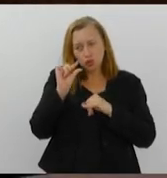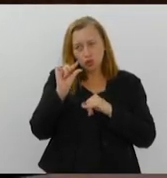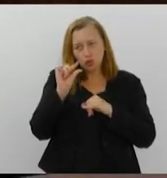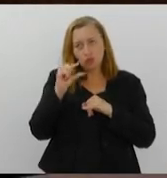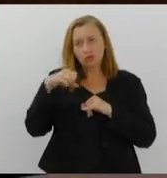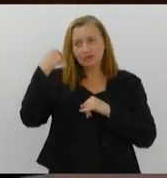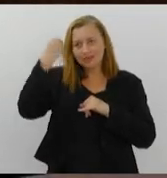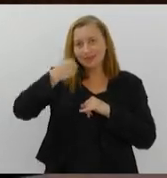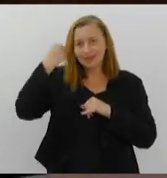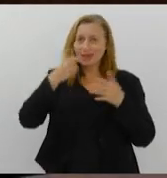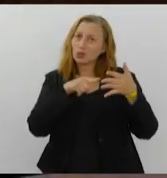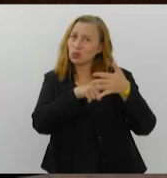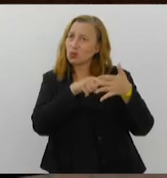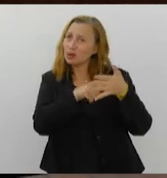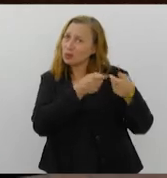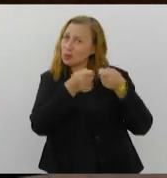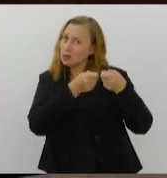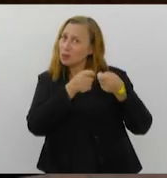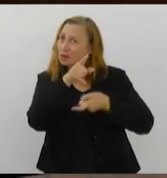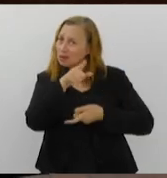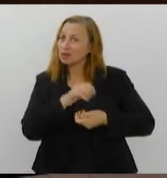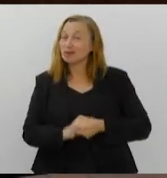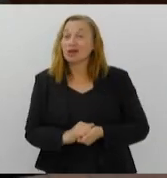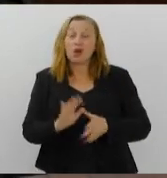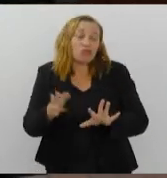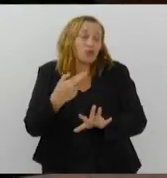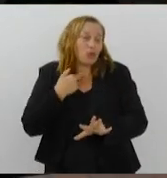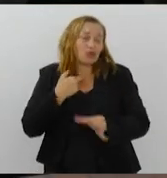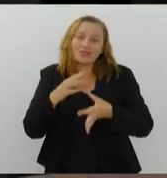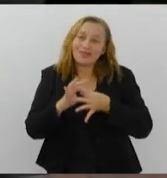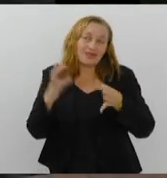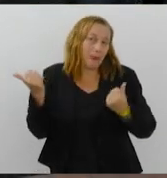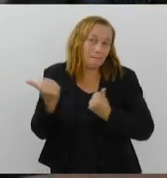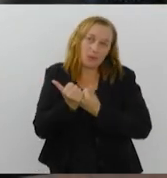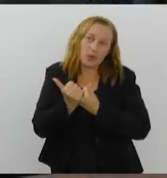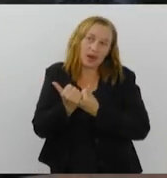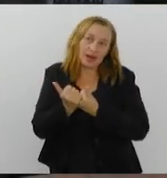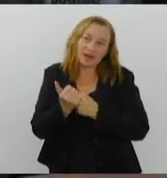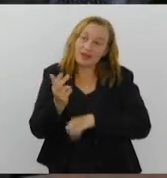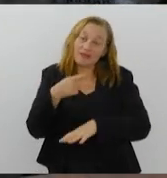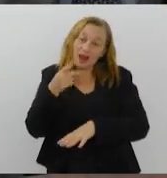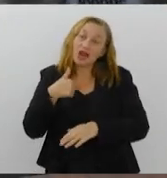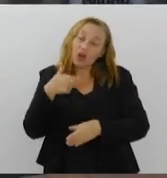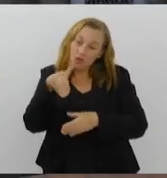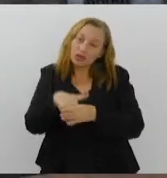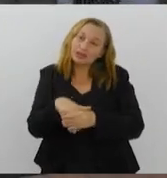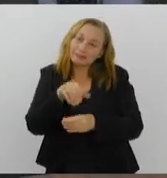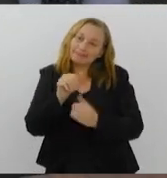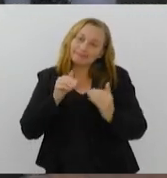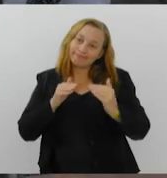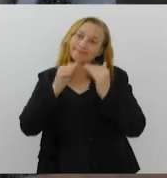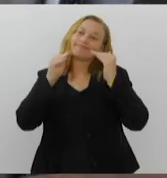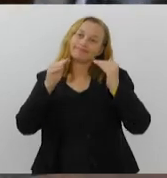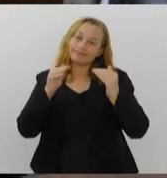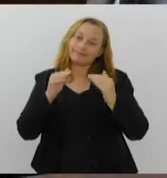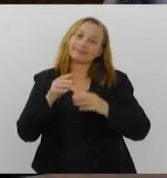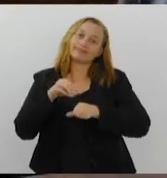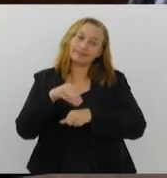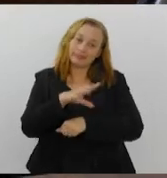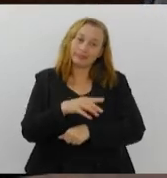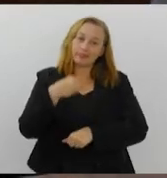aí está... Eu não podia deixar de apoiar e dizer que votei favorável a essa